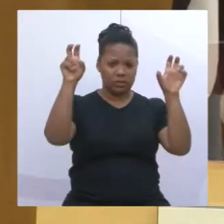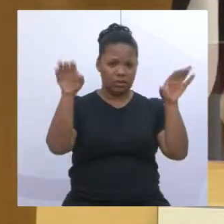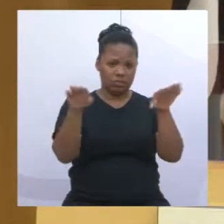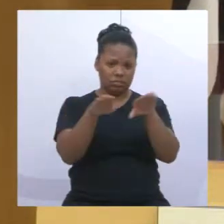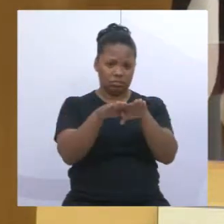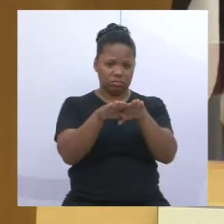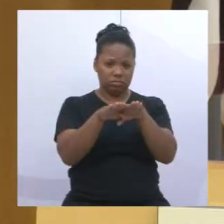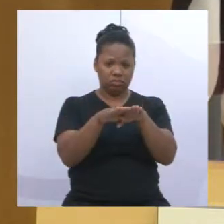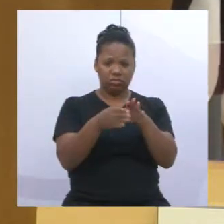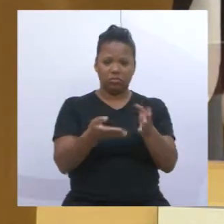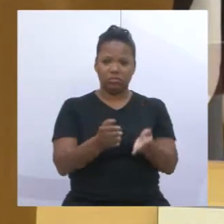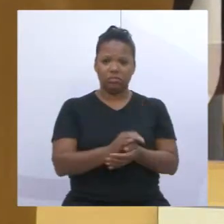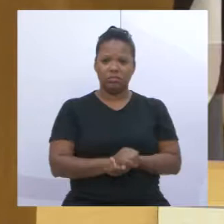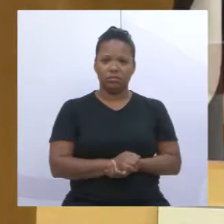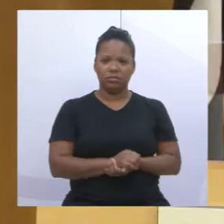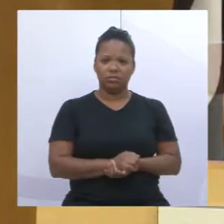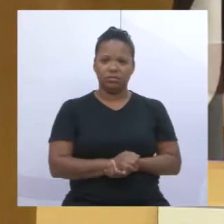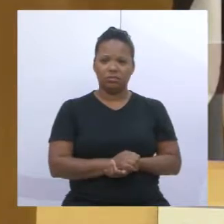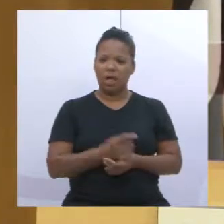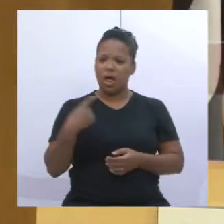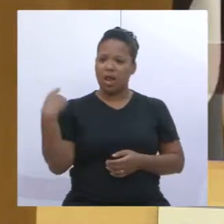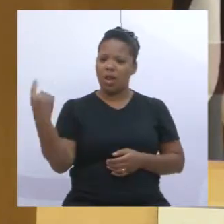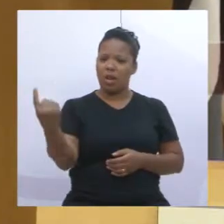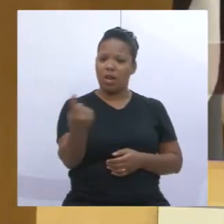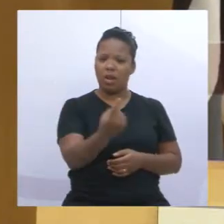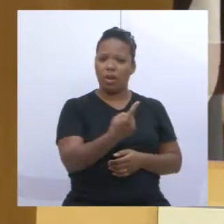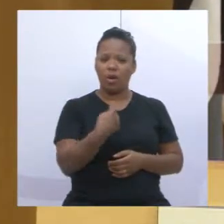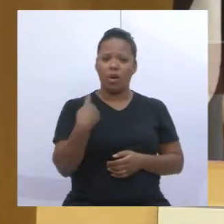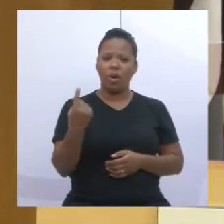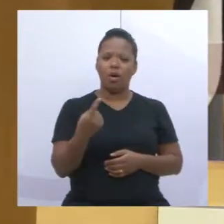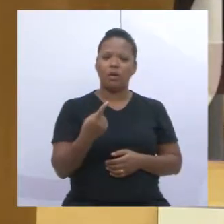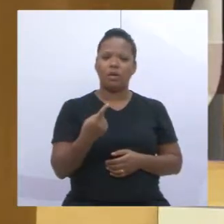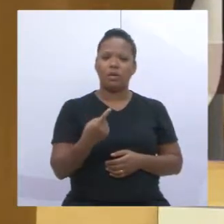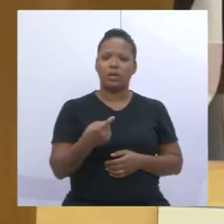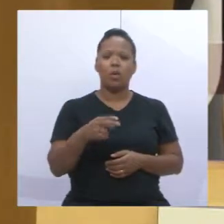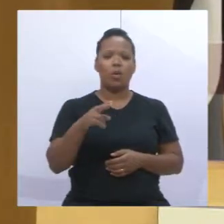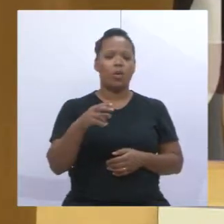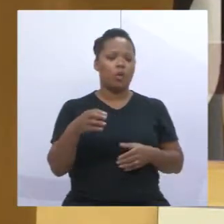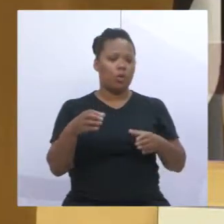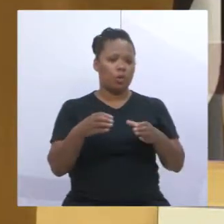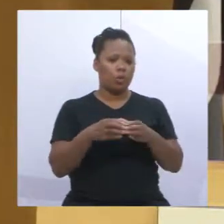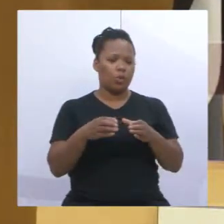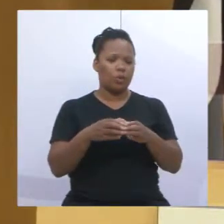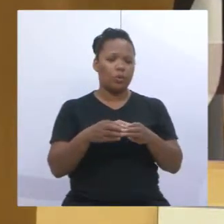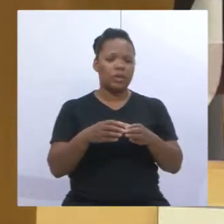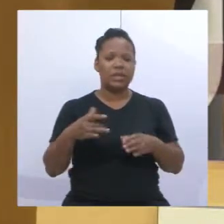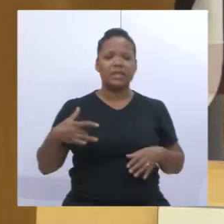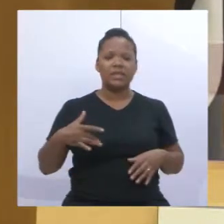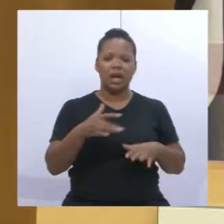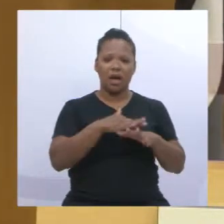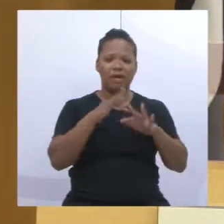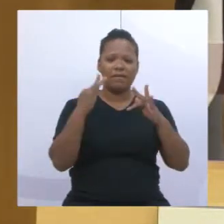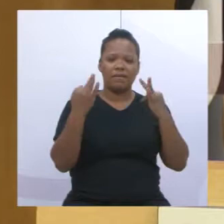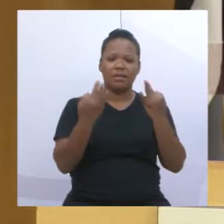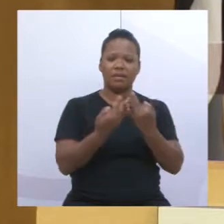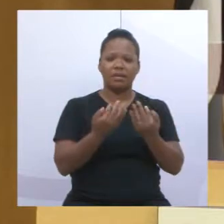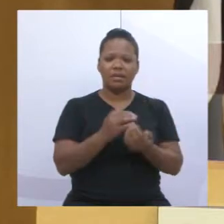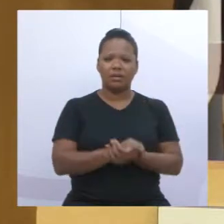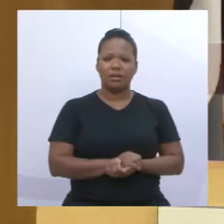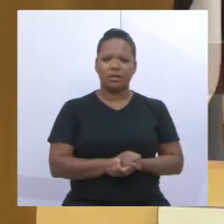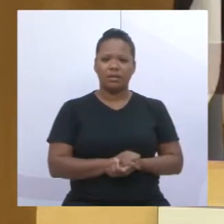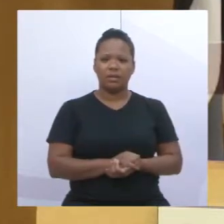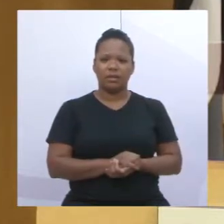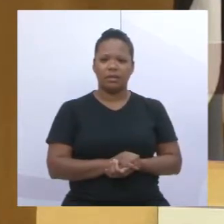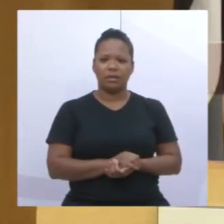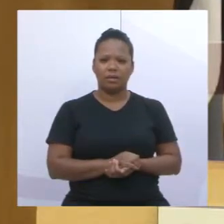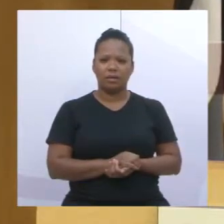descentralização? Não somos unidade de saúde da família? Ou voltamos no antigo INAMPS? Como bem